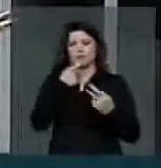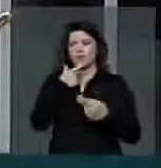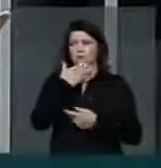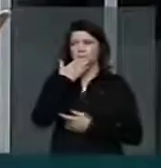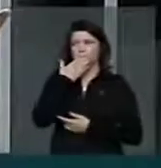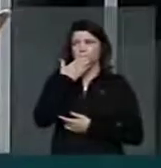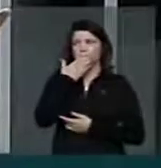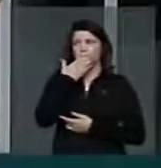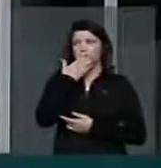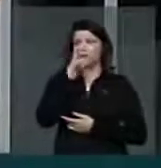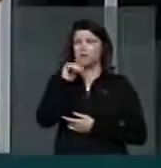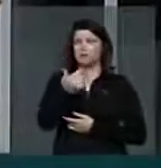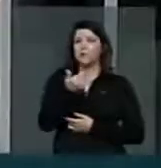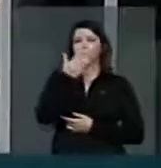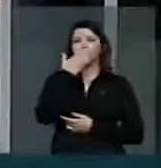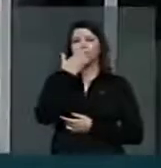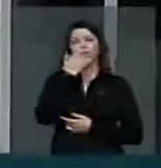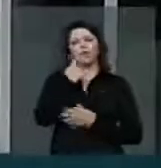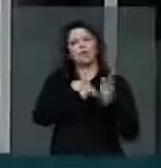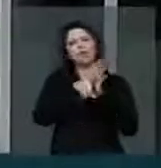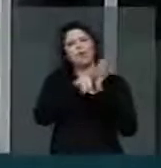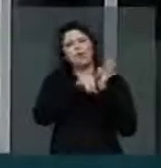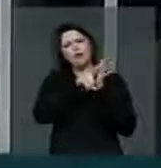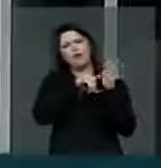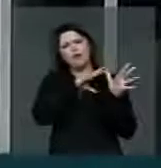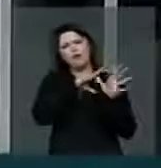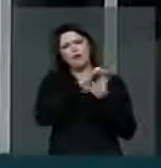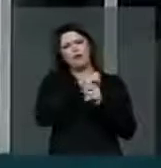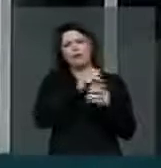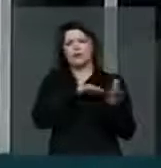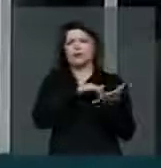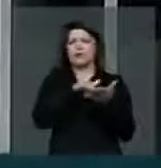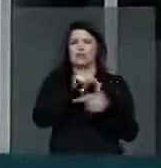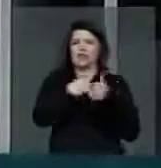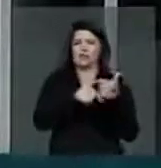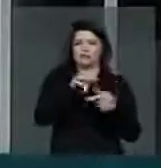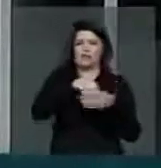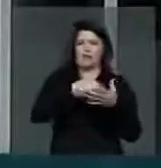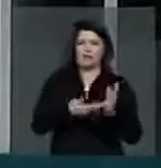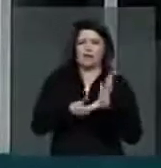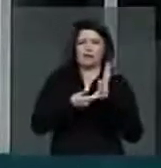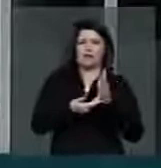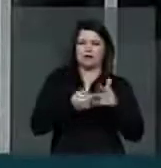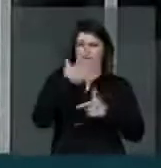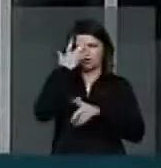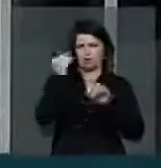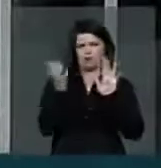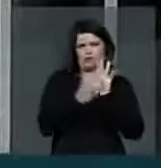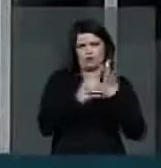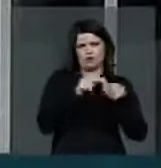silenciamos. Eu já pedi um levantamento à assessoria da casa para saber exatamente